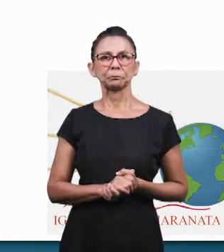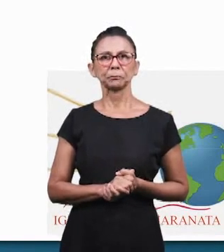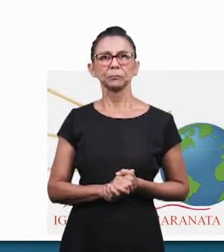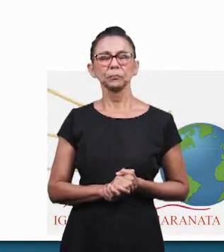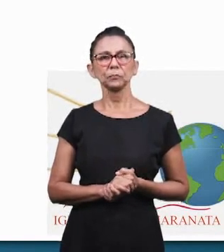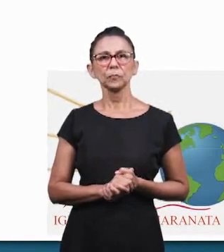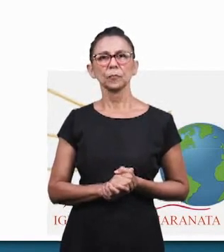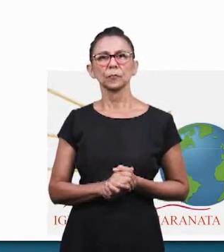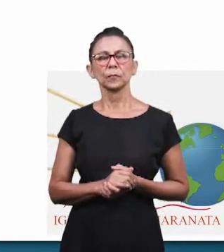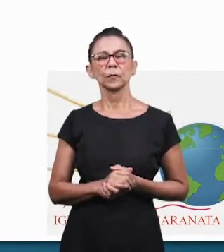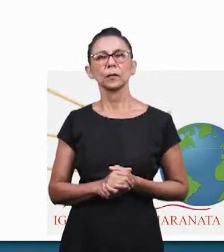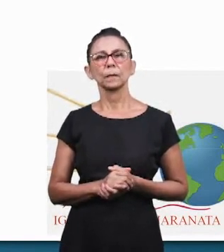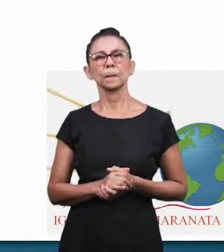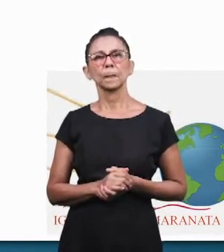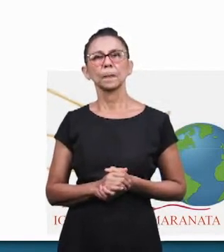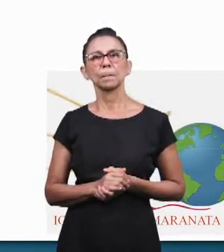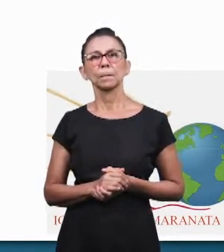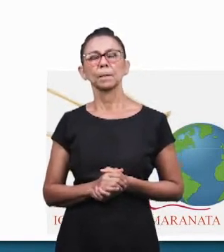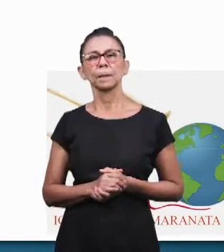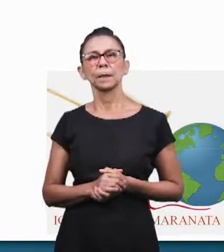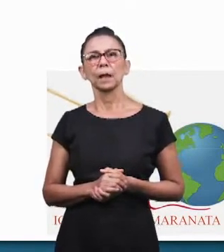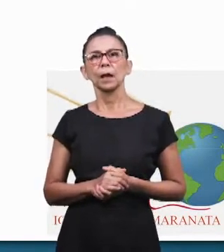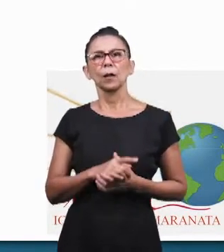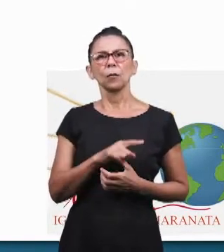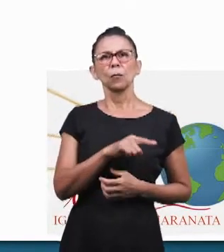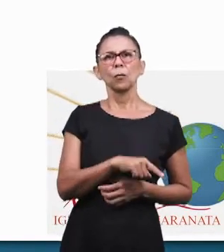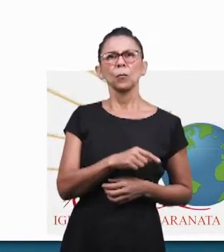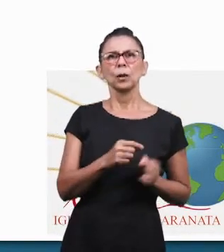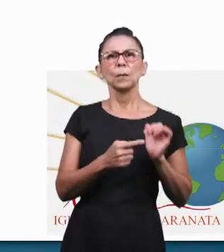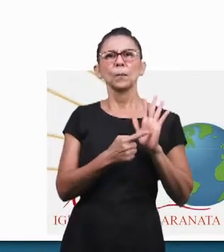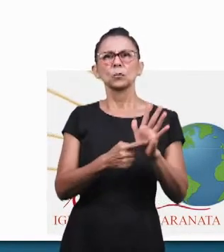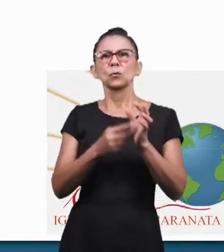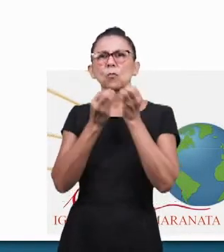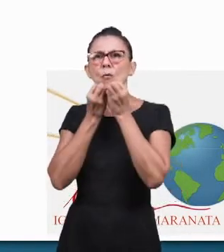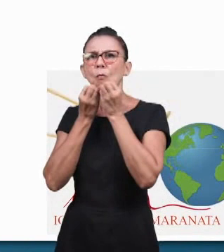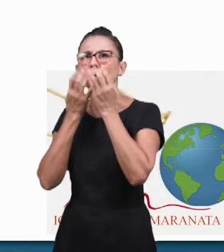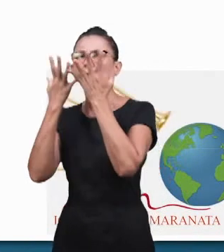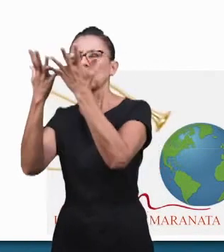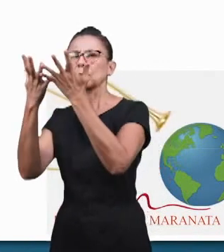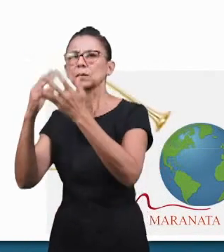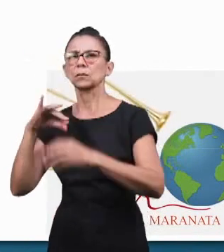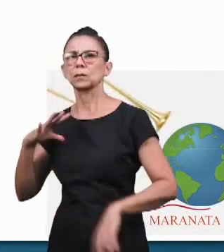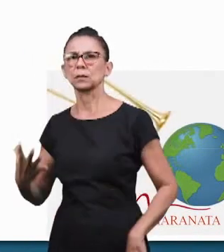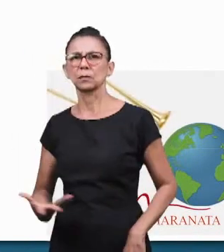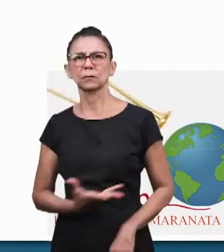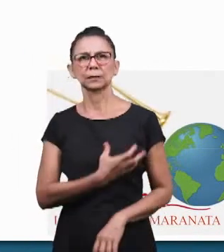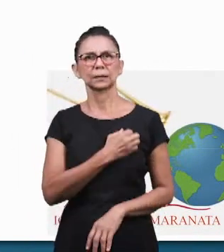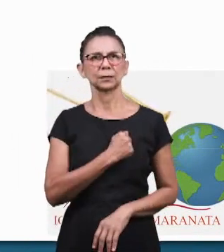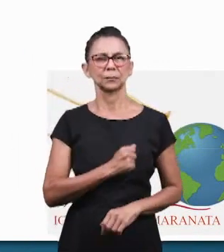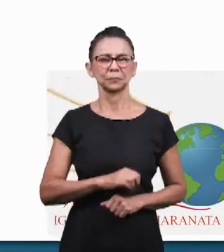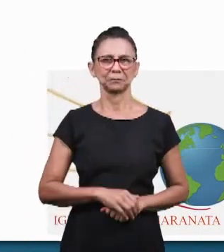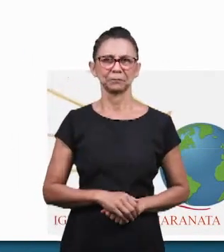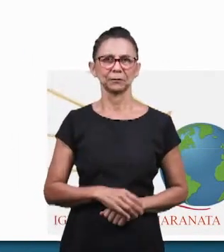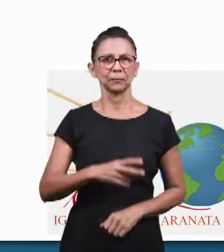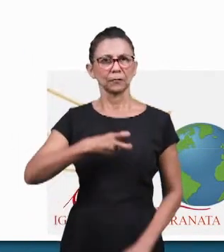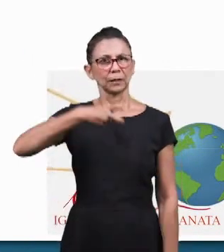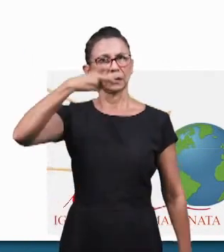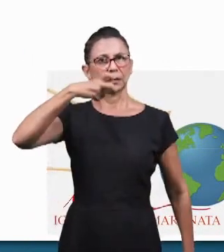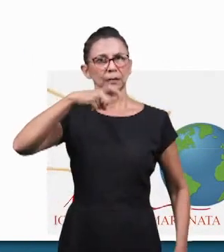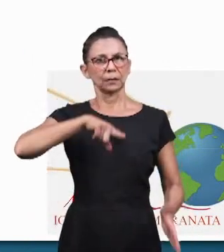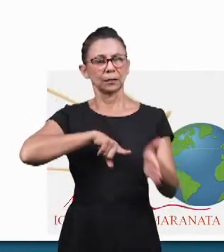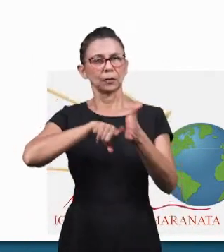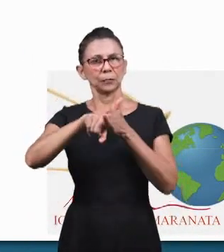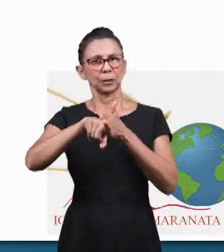confessos da salvação, ou seja, sinais de confissão de salvação. E a quinta pergunta é: como Jesus